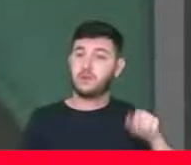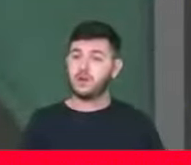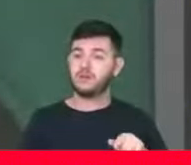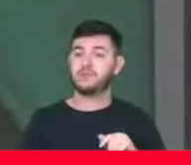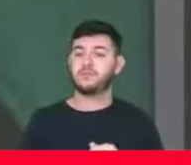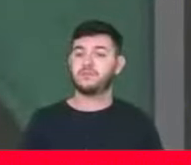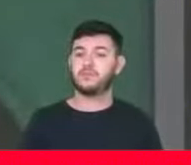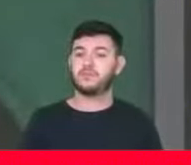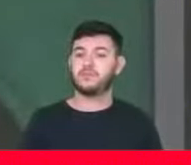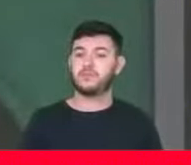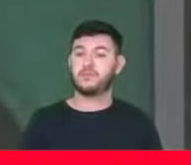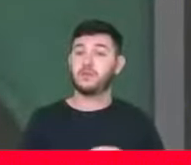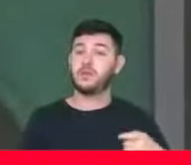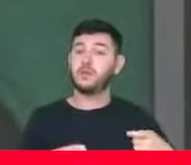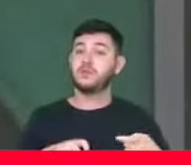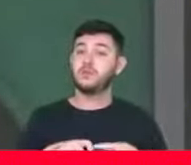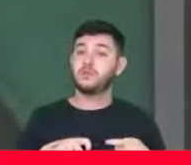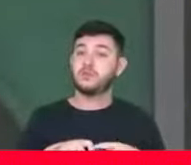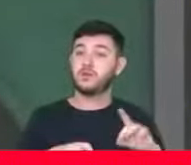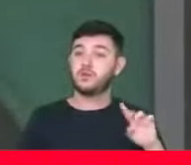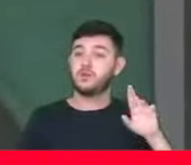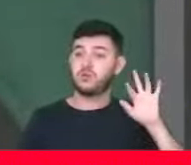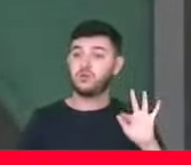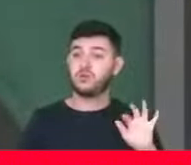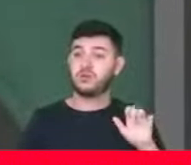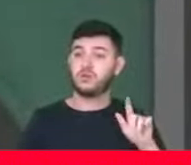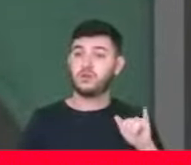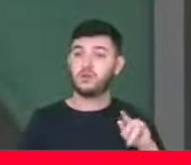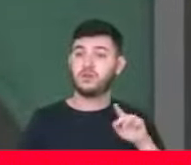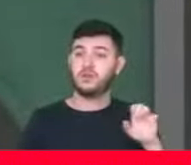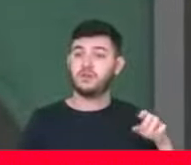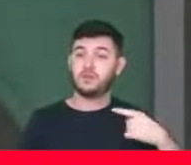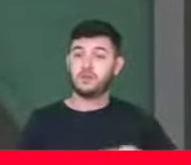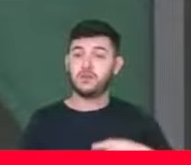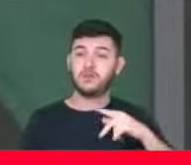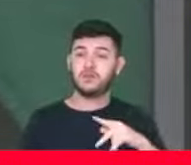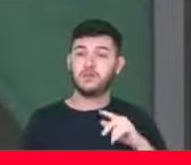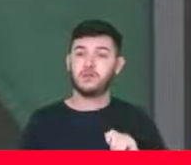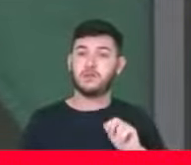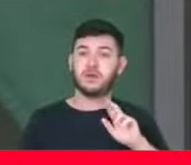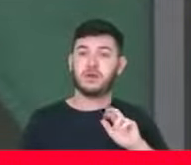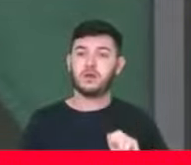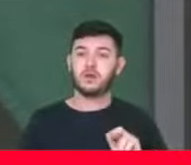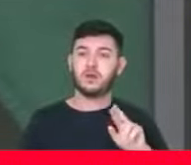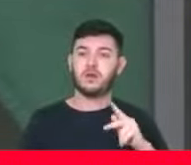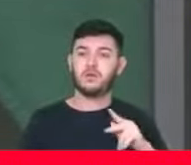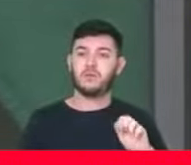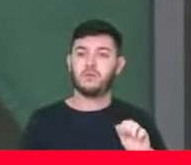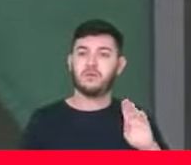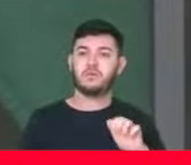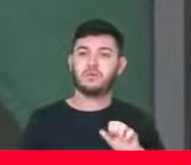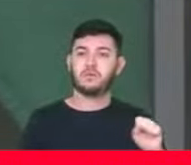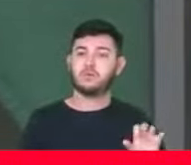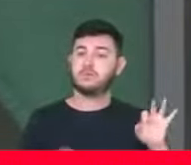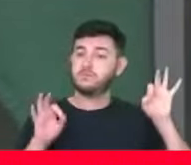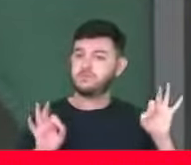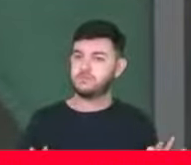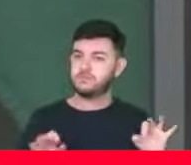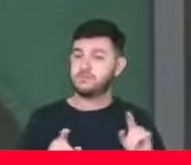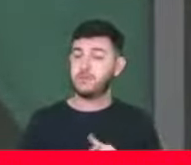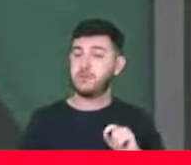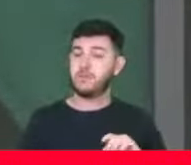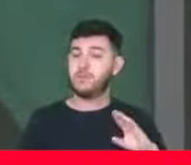e do médico doutor Felipe em Paraupebas. Tenho certeza que Bolsonaro e Michele por onde